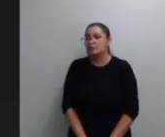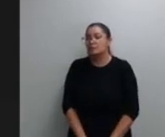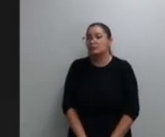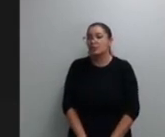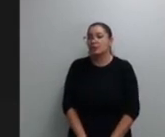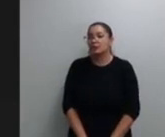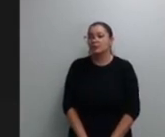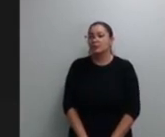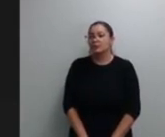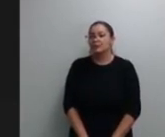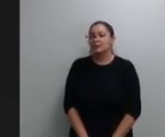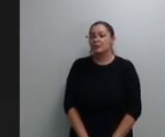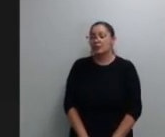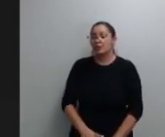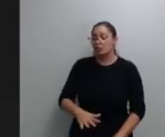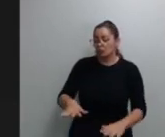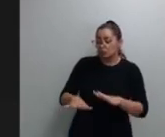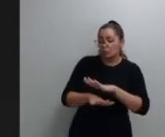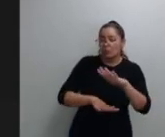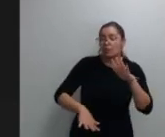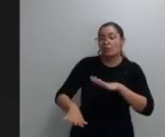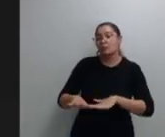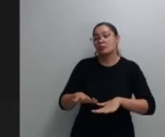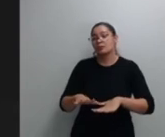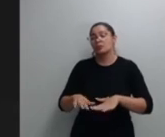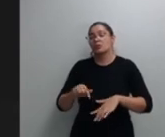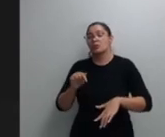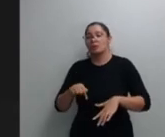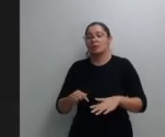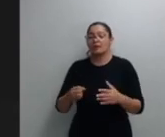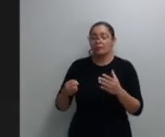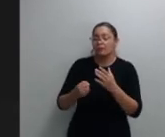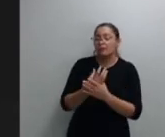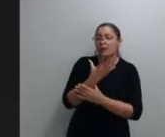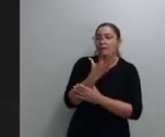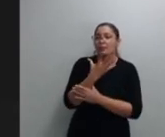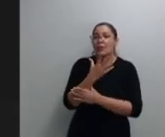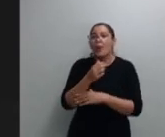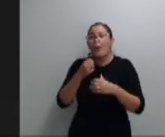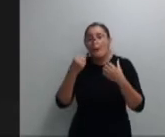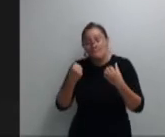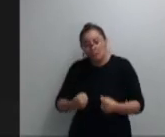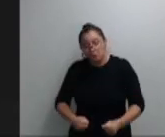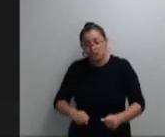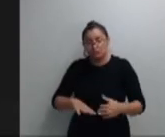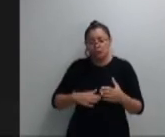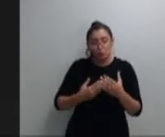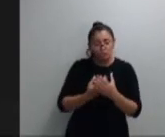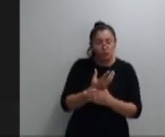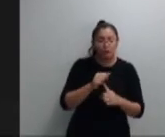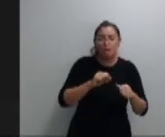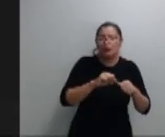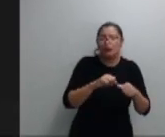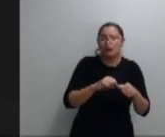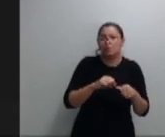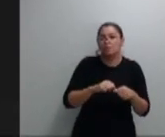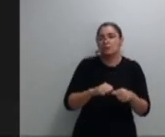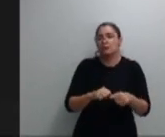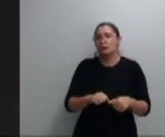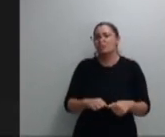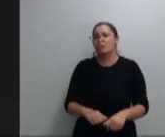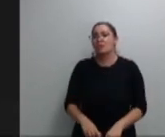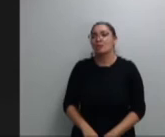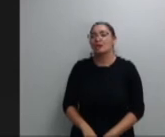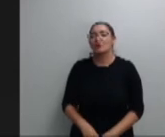em parte no território nacional ou que nele produzam ou possam produzir efeitos bem como atos sob